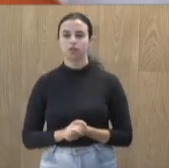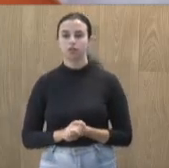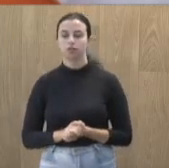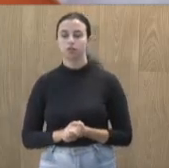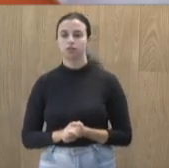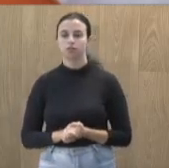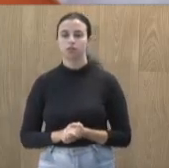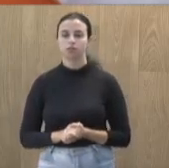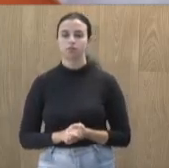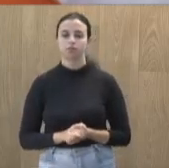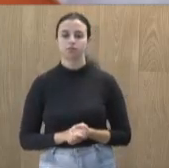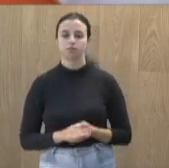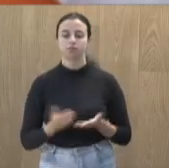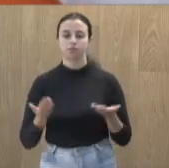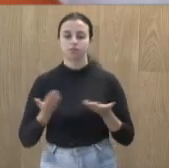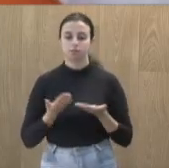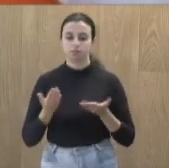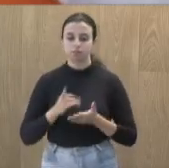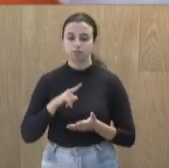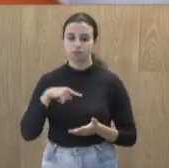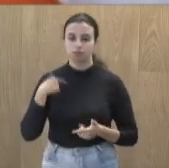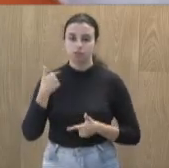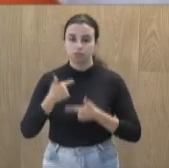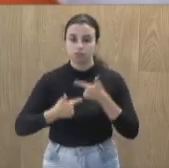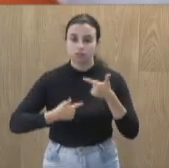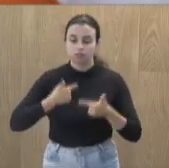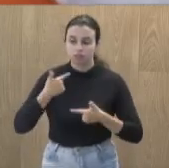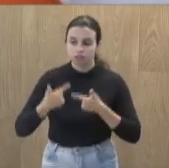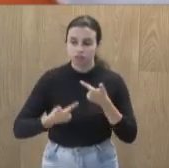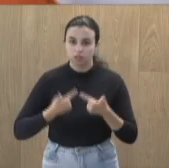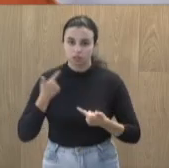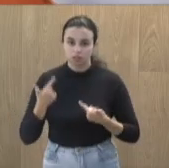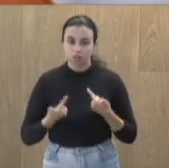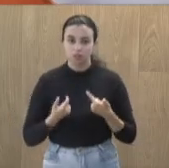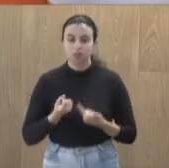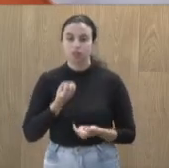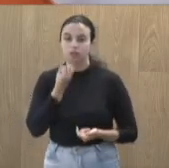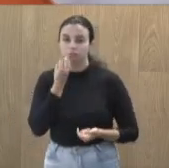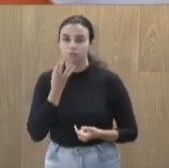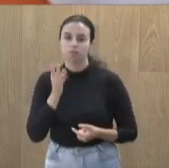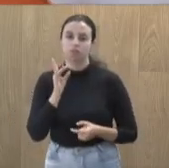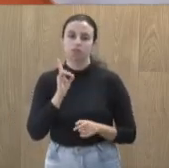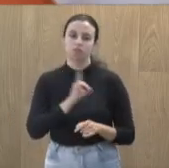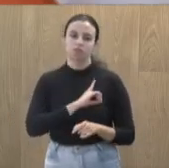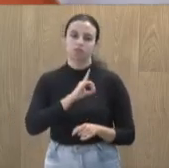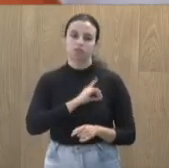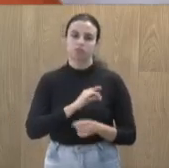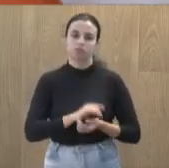Agora, nós vamos trabalhar, ser voz para Divinópolis.